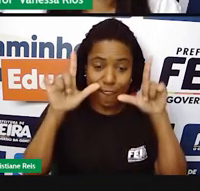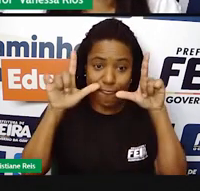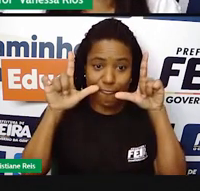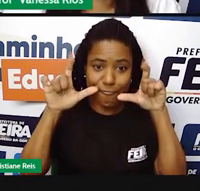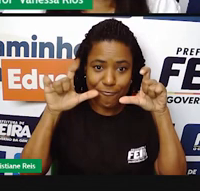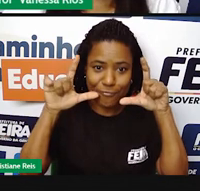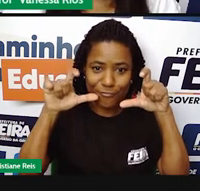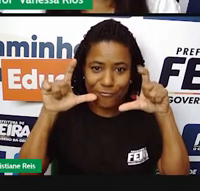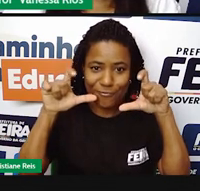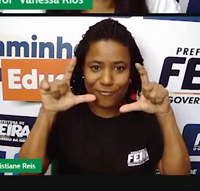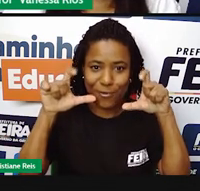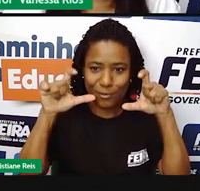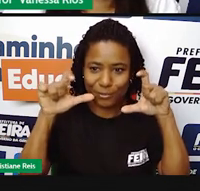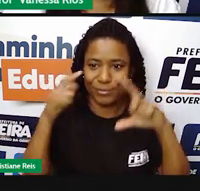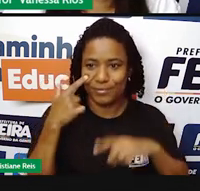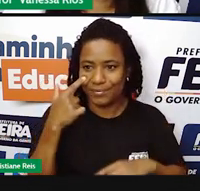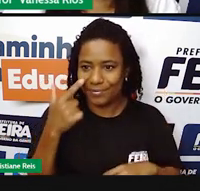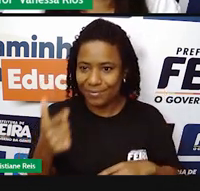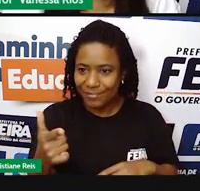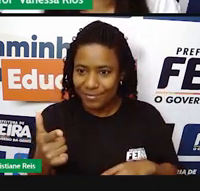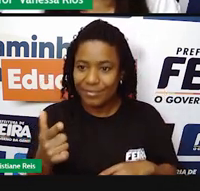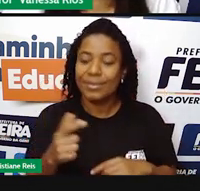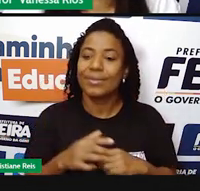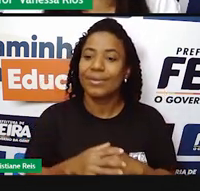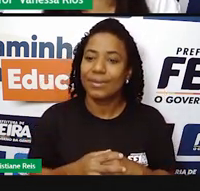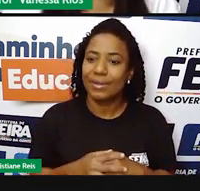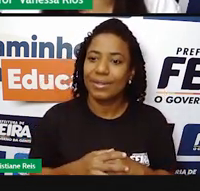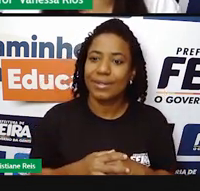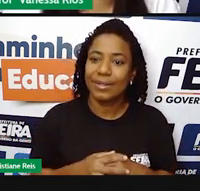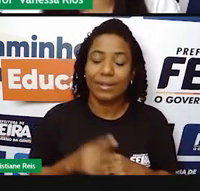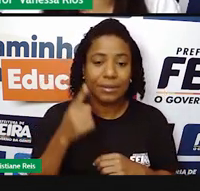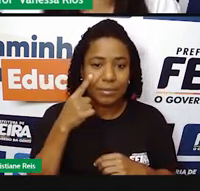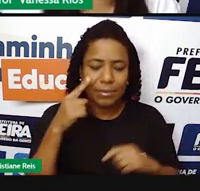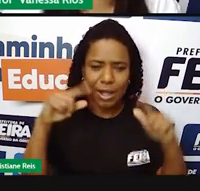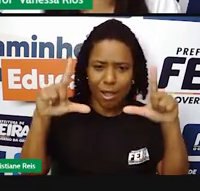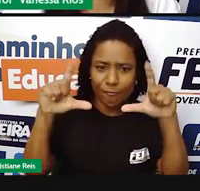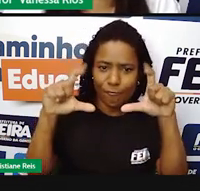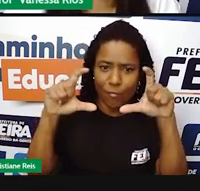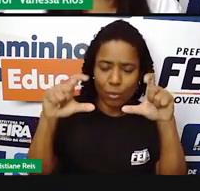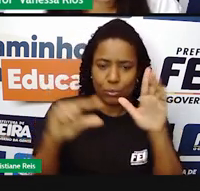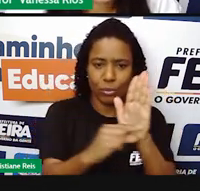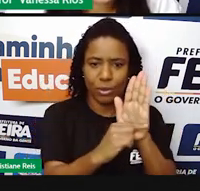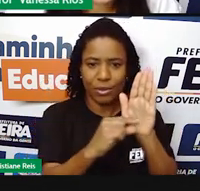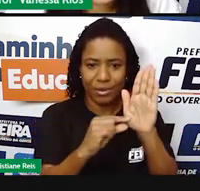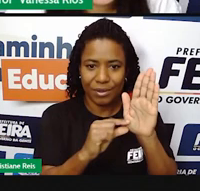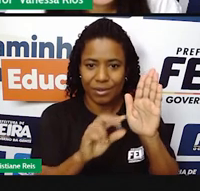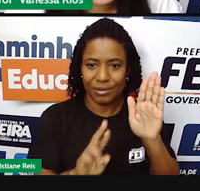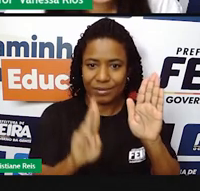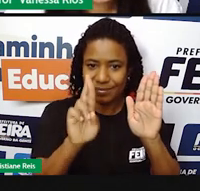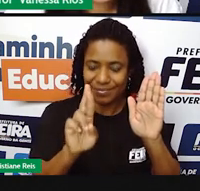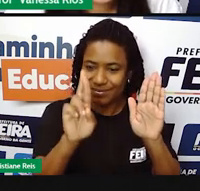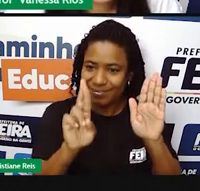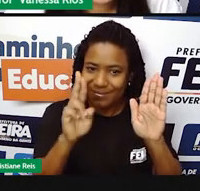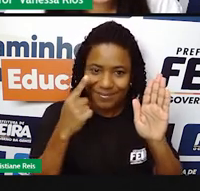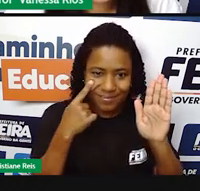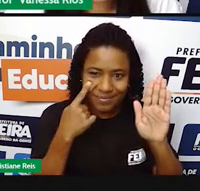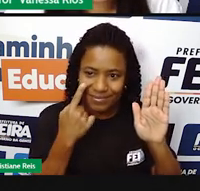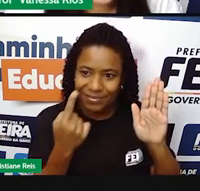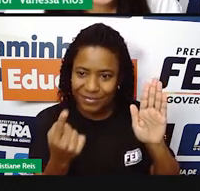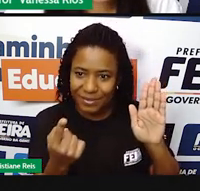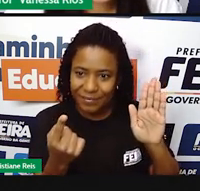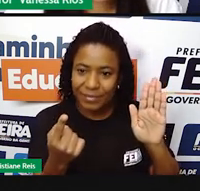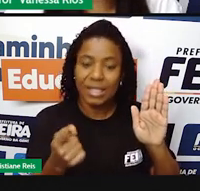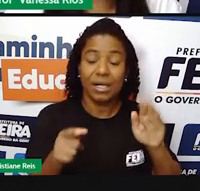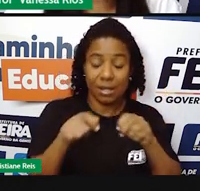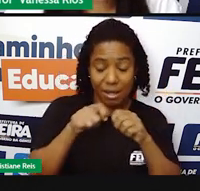aqui embaixo, né, da imagem apresentada, tem as informações sobre ela, que a gente chama de legenda. Então, o